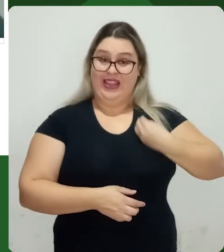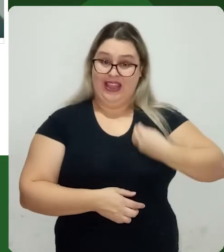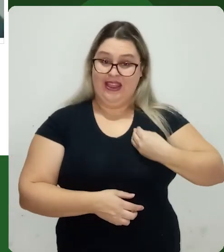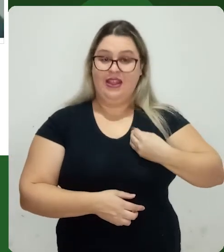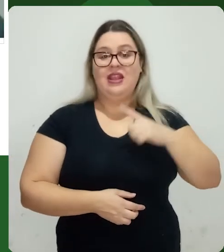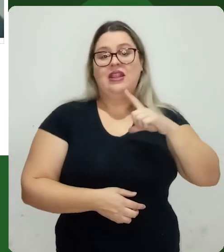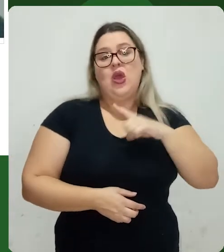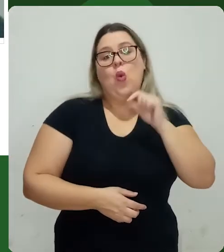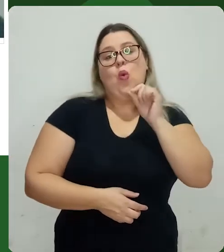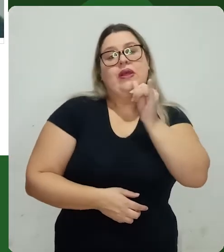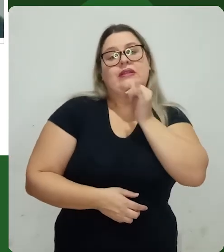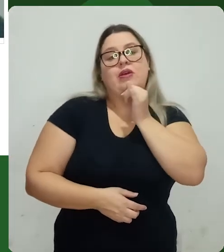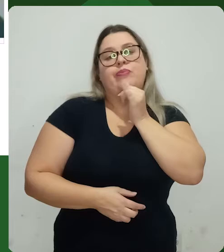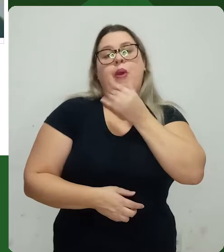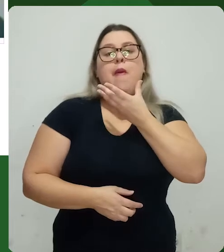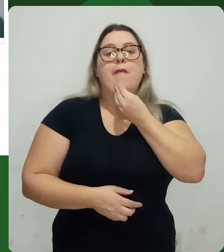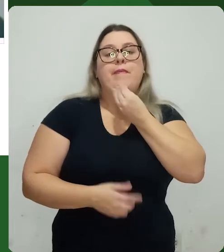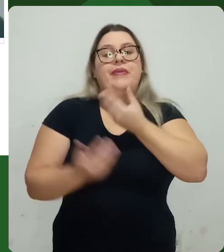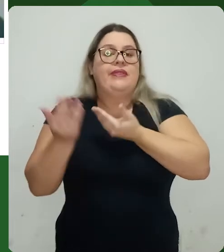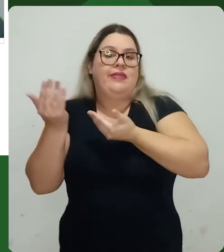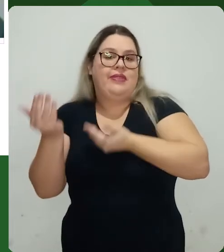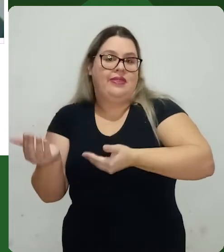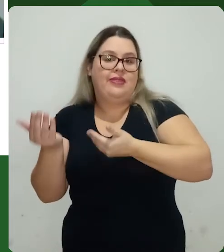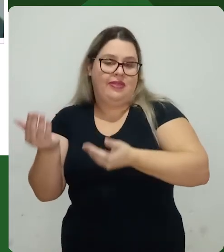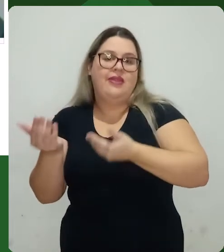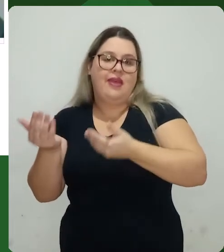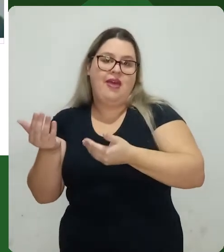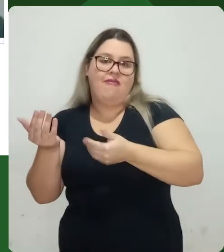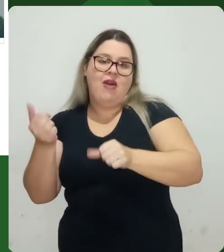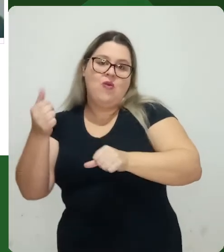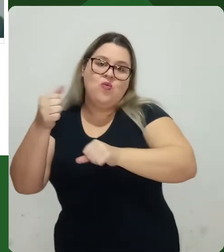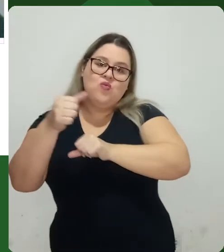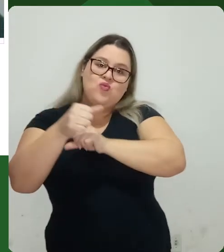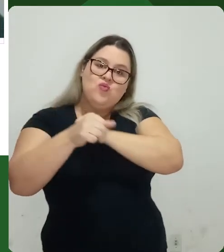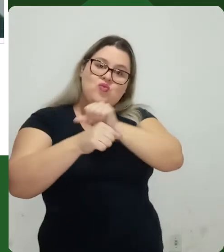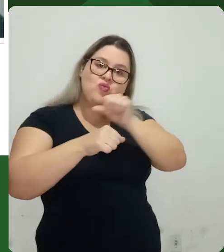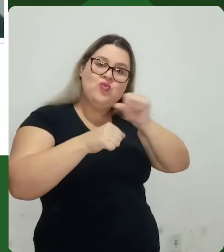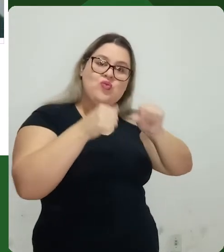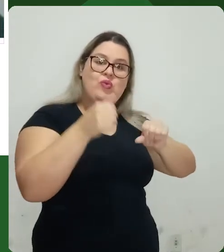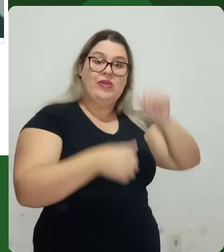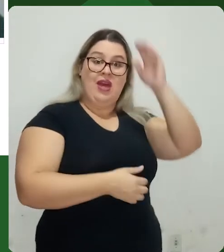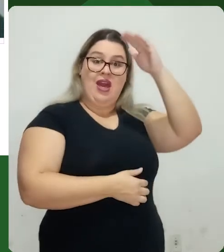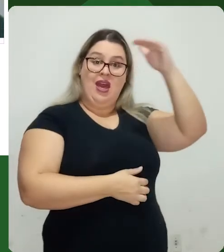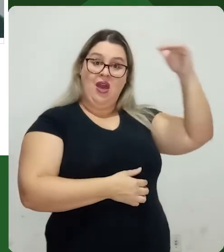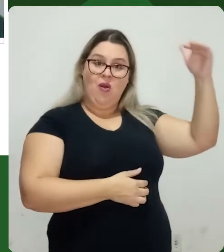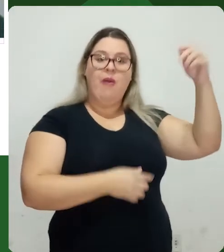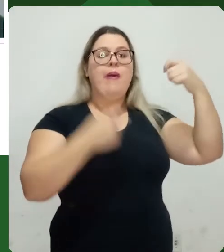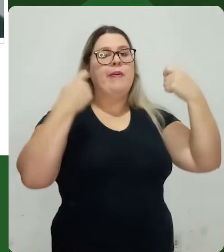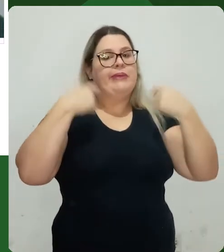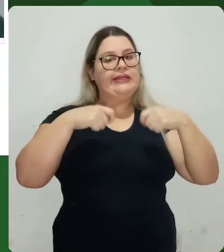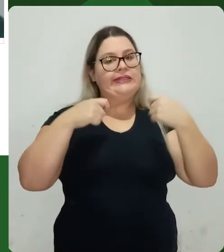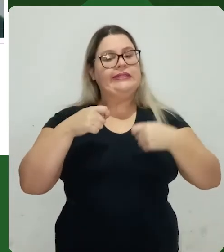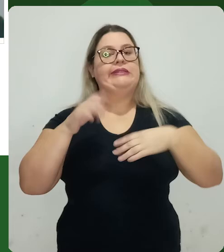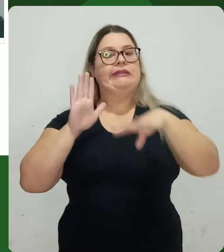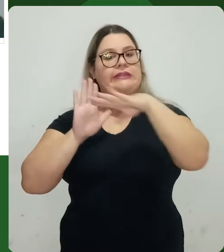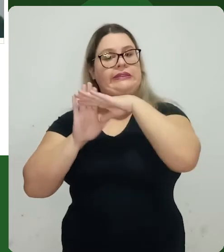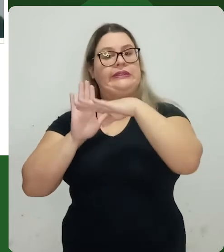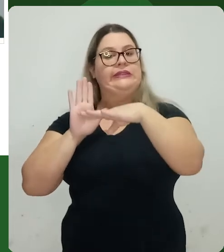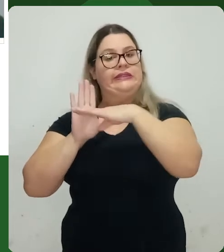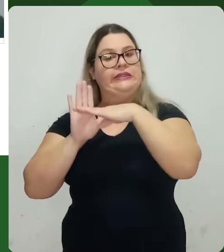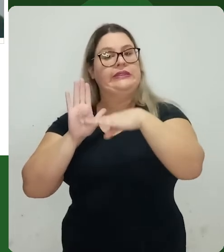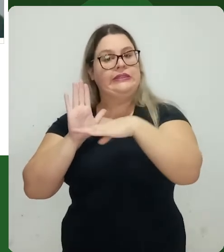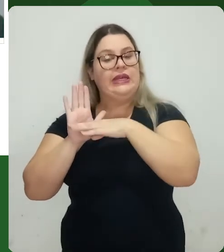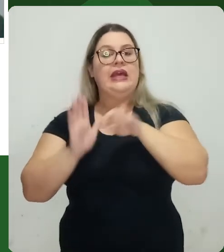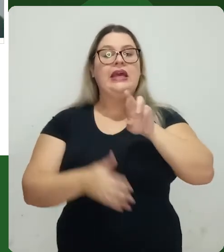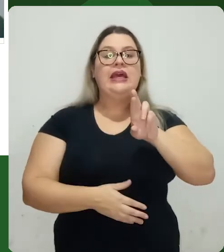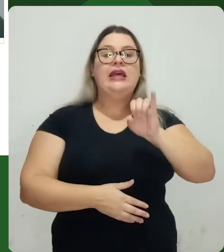exemplo, existiria a passagem à vida adulta, em que, por exemplo, o jovem ele é uma criança, até que para ele se transformar adulto, ele